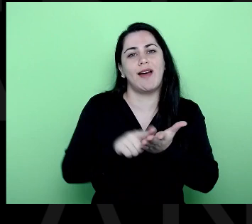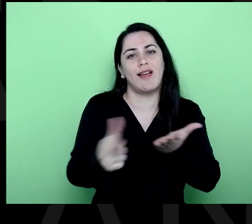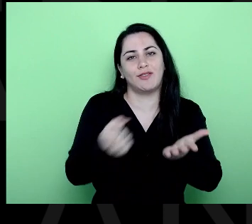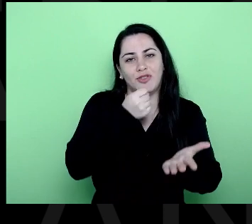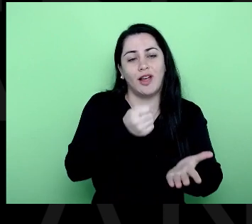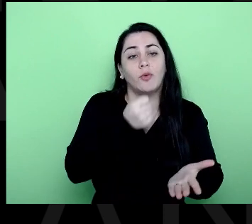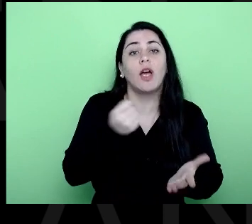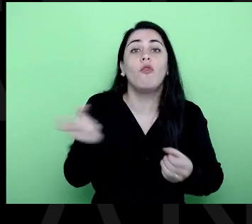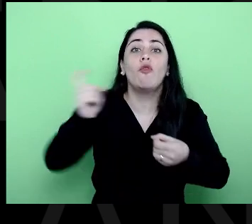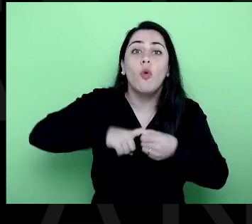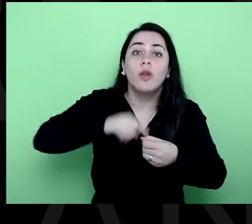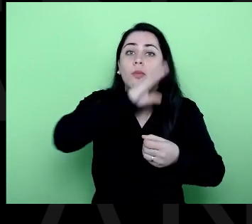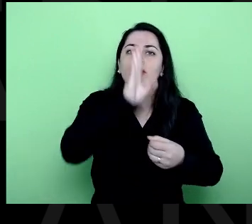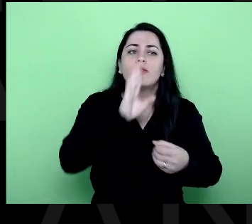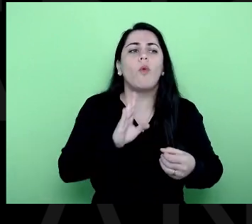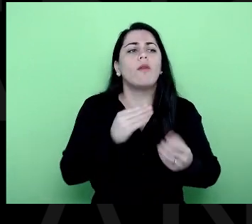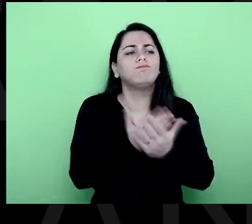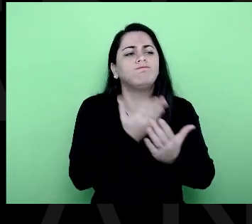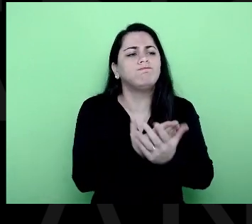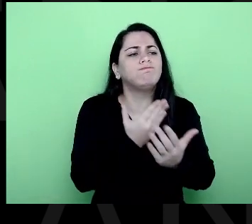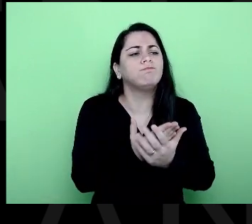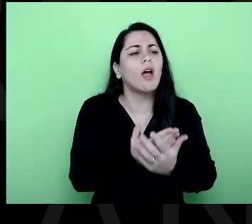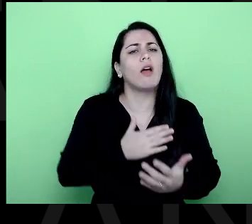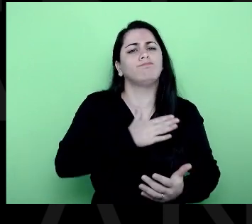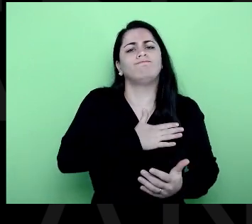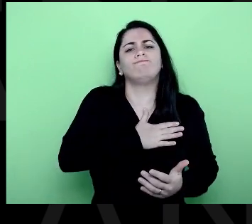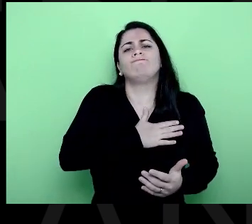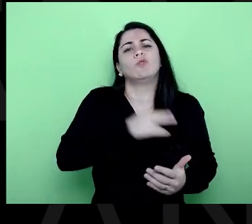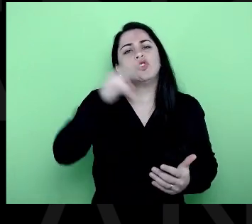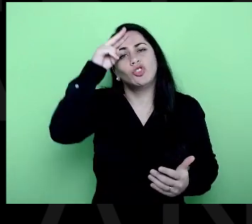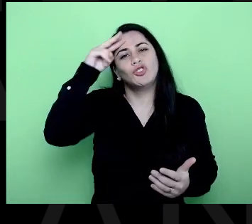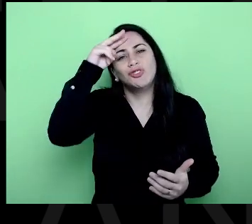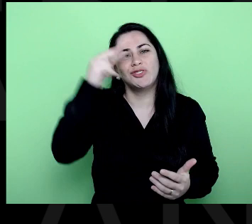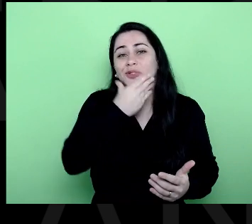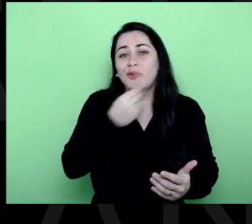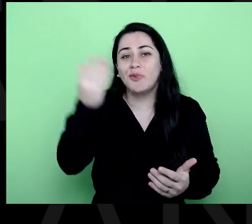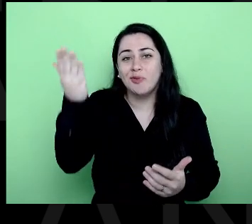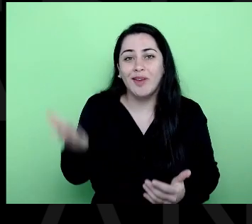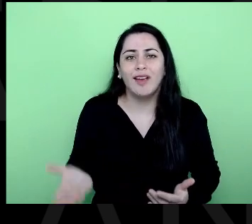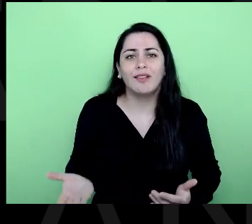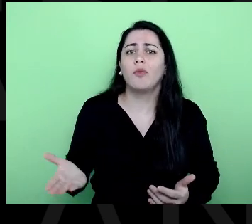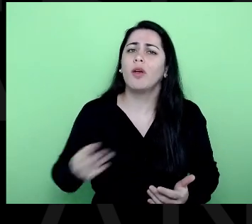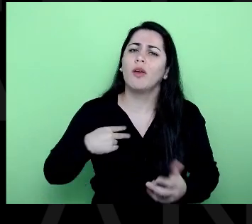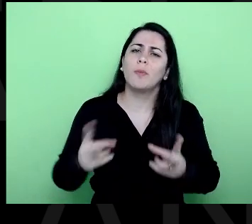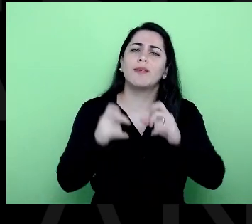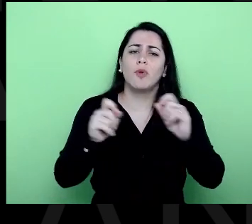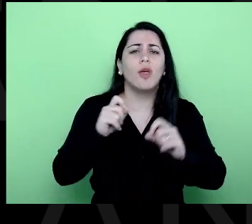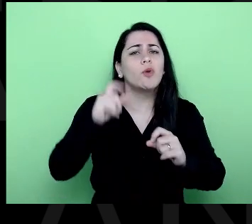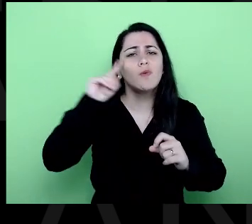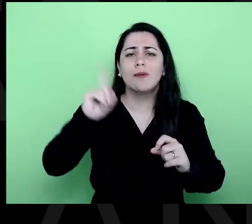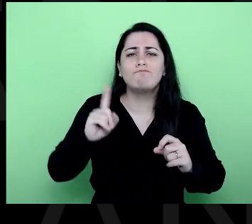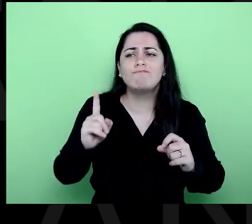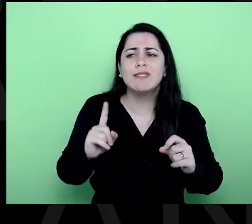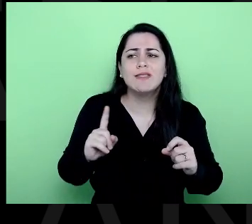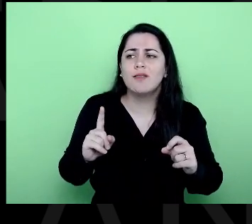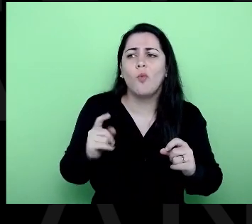me apaixonar por ele e comecei a perceber que eu não sabia nada de Brasil, assim. Para estudar o Samuel Weiner, eu teria